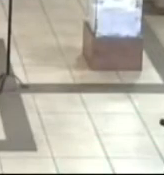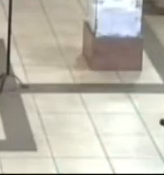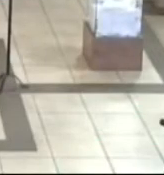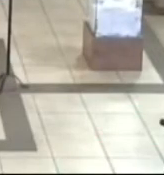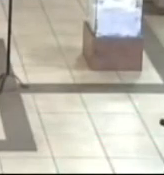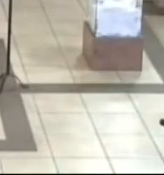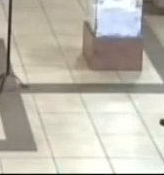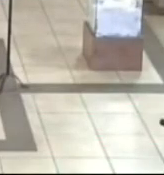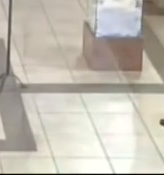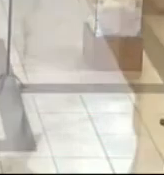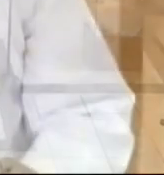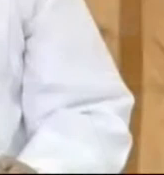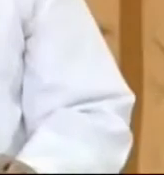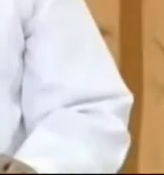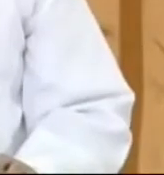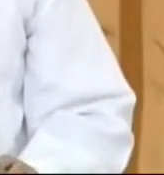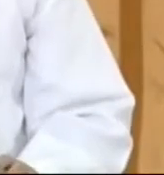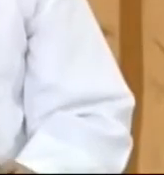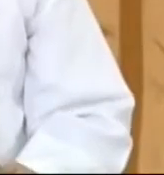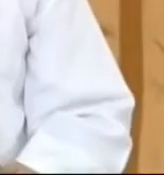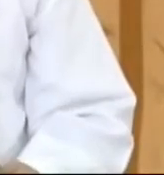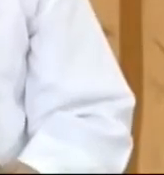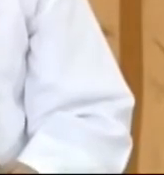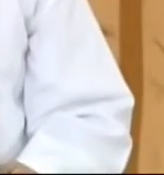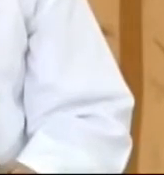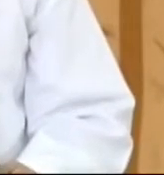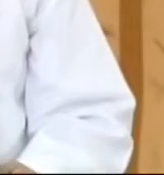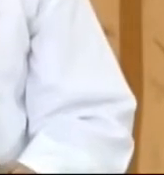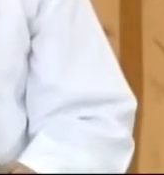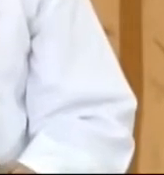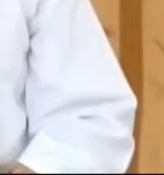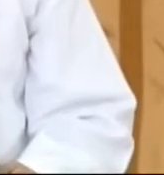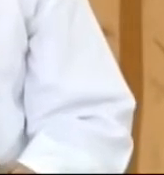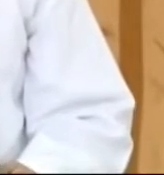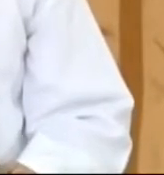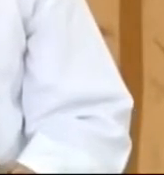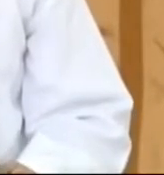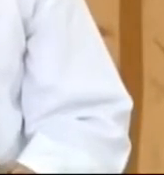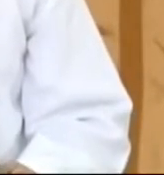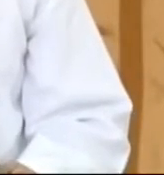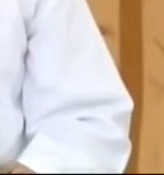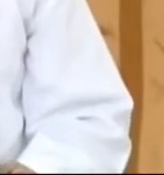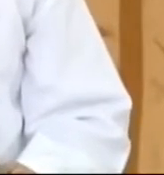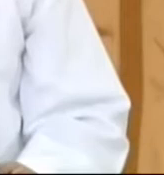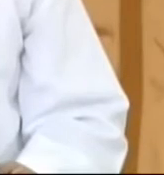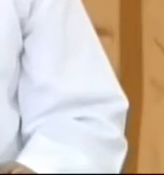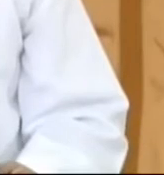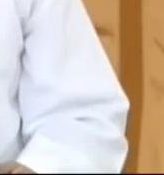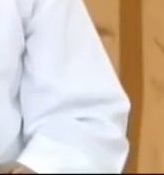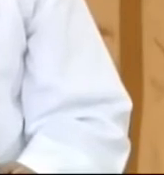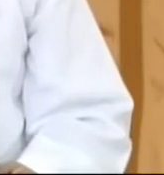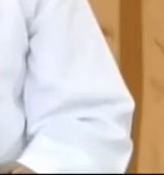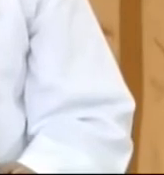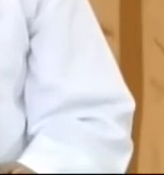Deus. Leitura da segunda carta de São Paulo a Timóteo. Caríssimo, quanto a